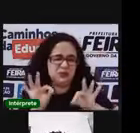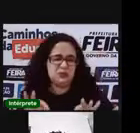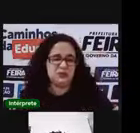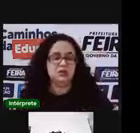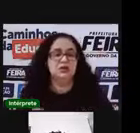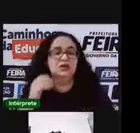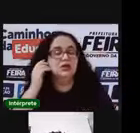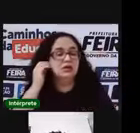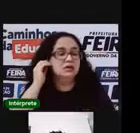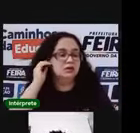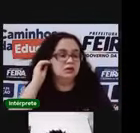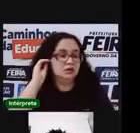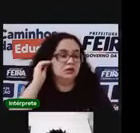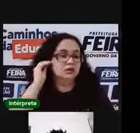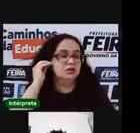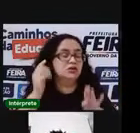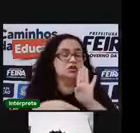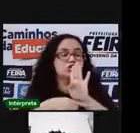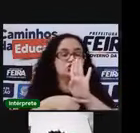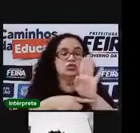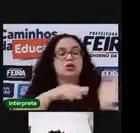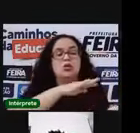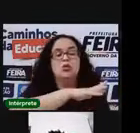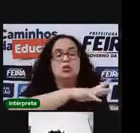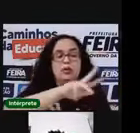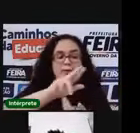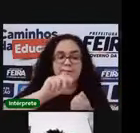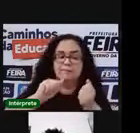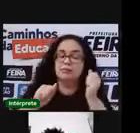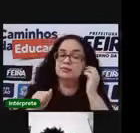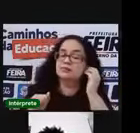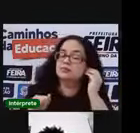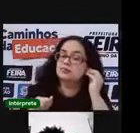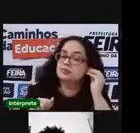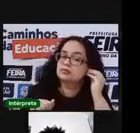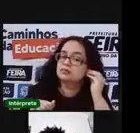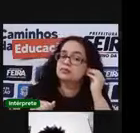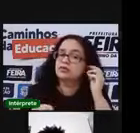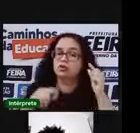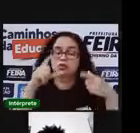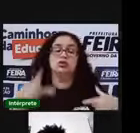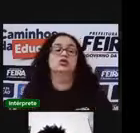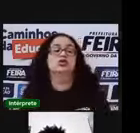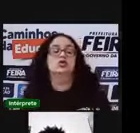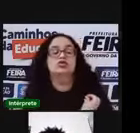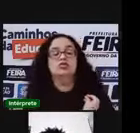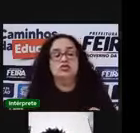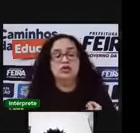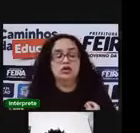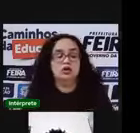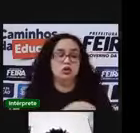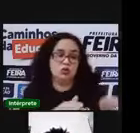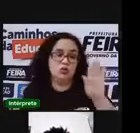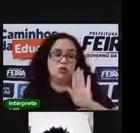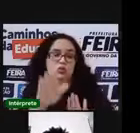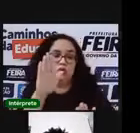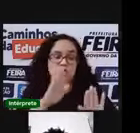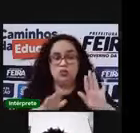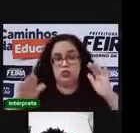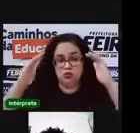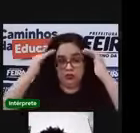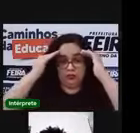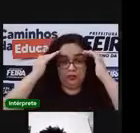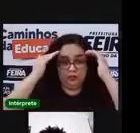sendo solidário com o planeta, com o mundo, com o lugar todo que eu vivo, quando eu cuido, quando eu respeito,